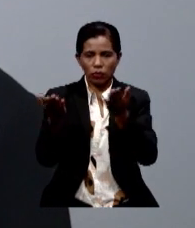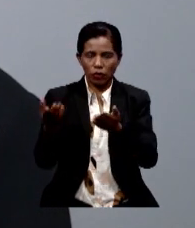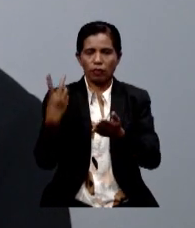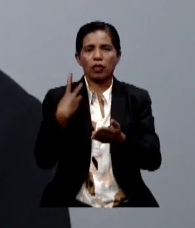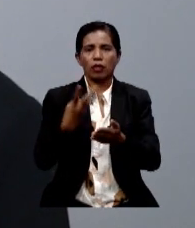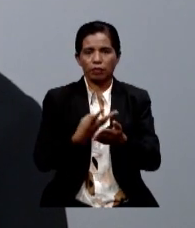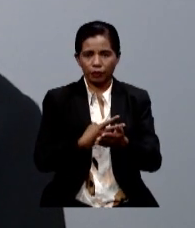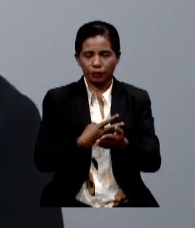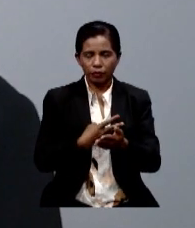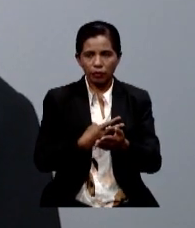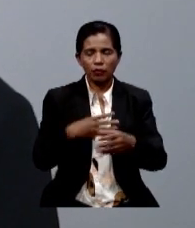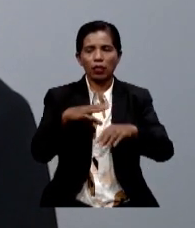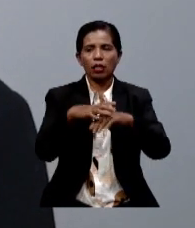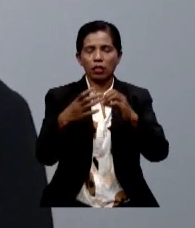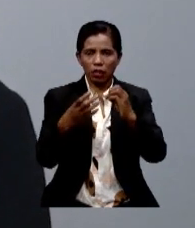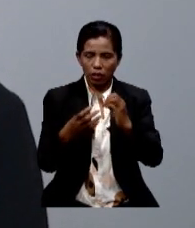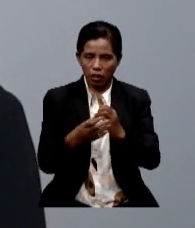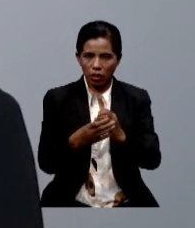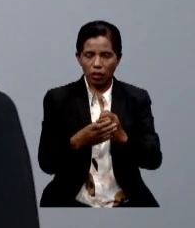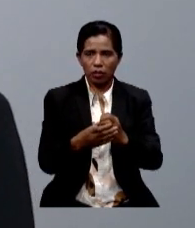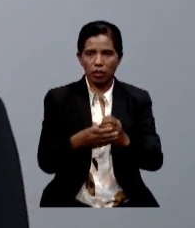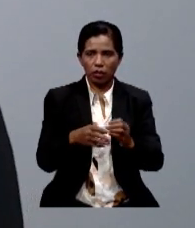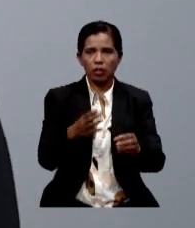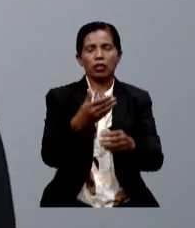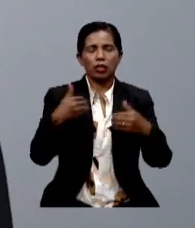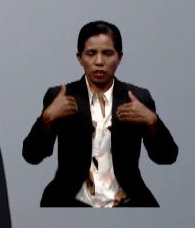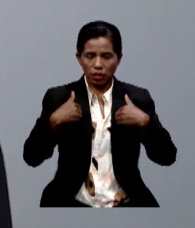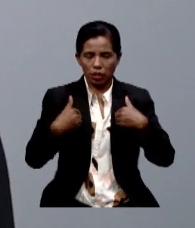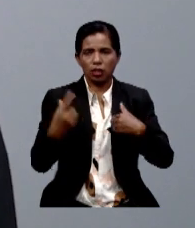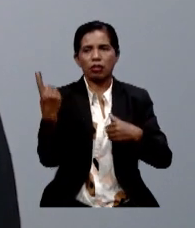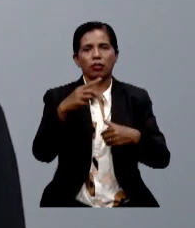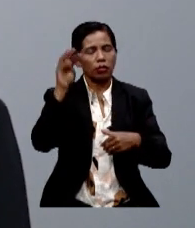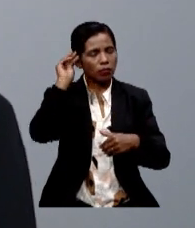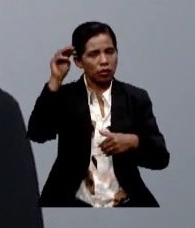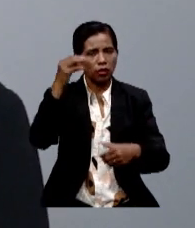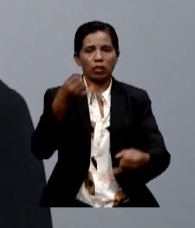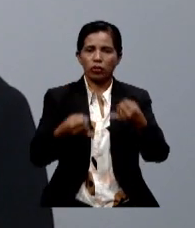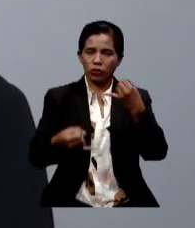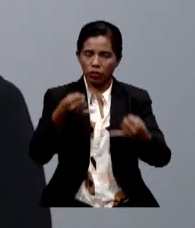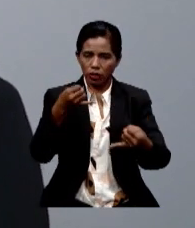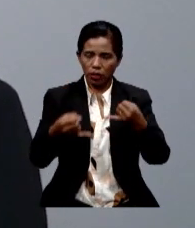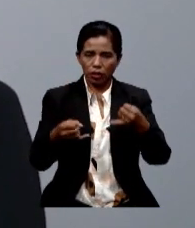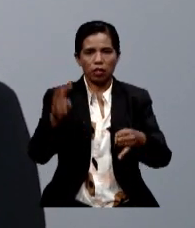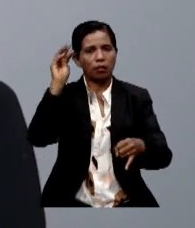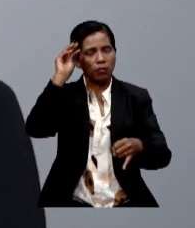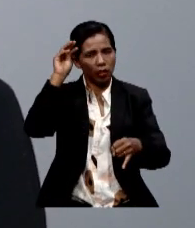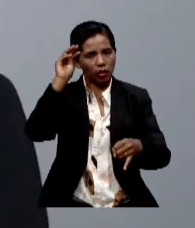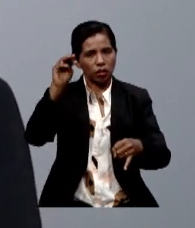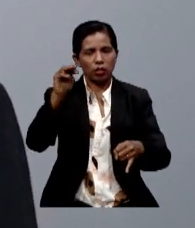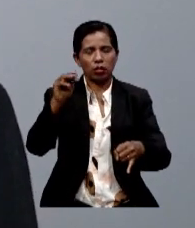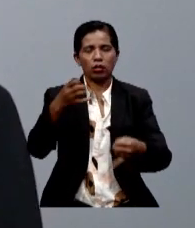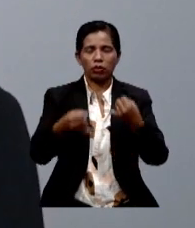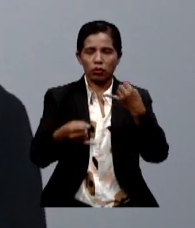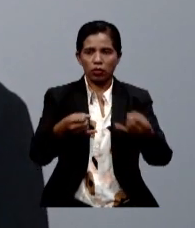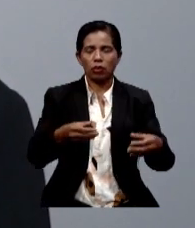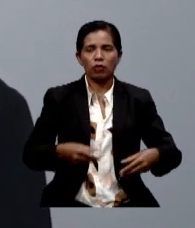a terrai ou propriedade, né? Gestão, né? Iana Fatim, Ministério da Justiça e Ministério da Justiça